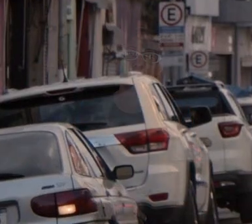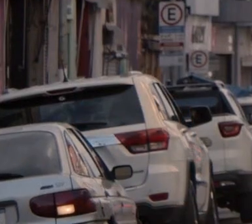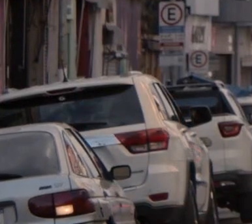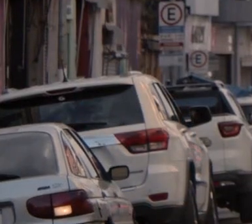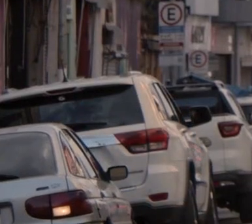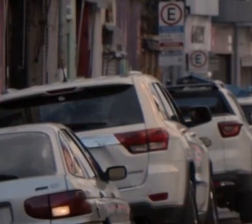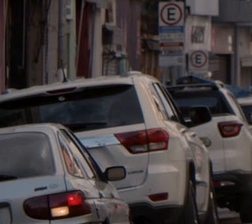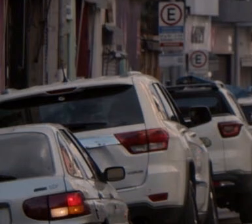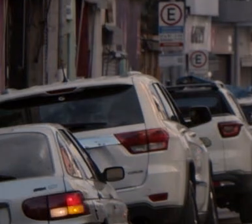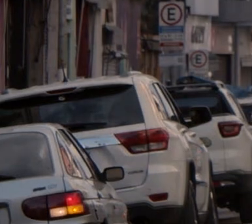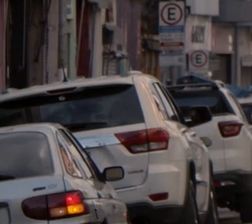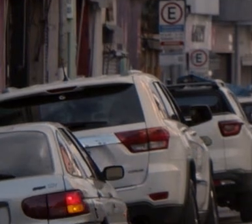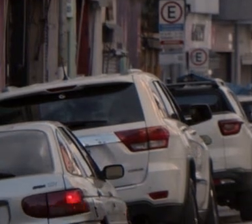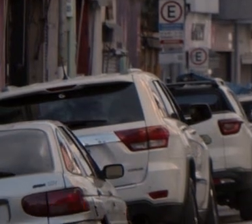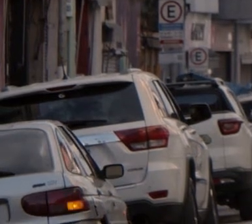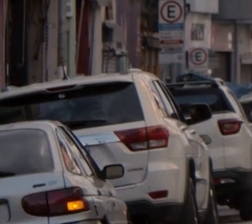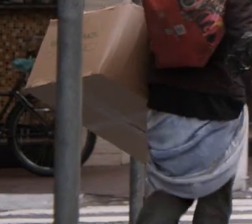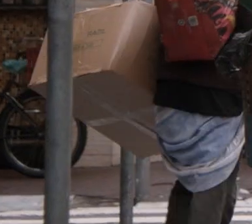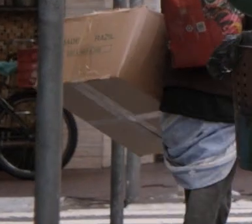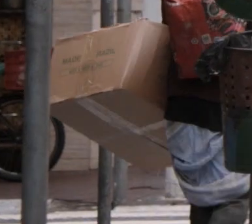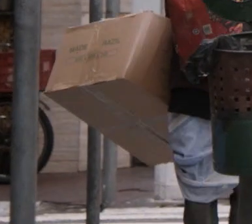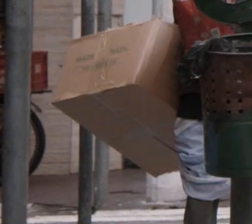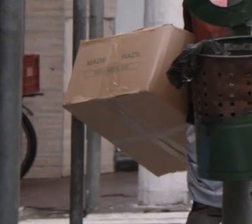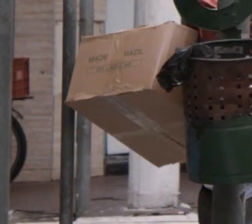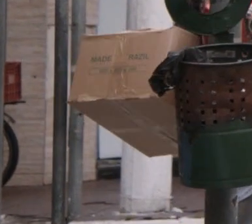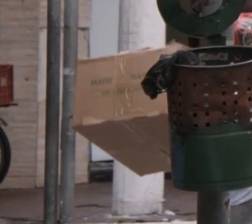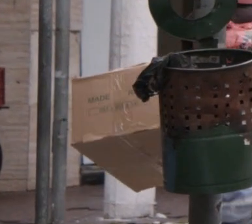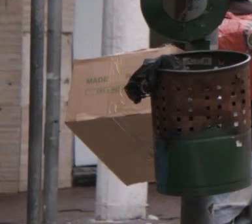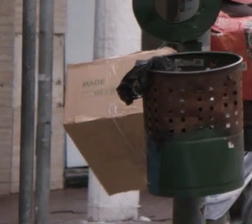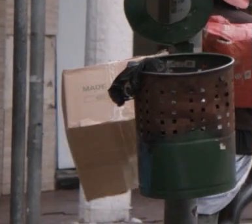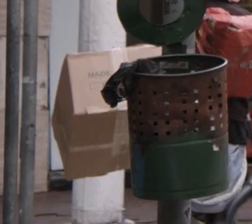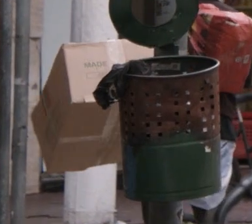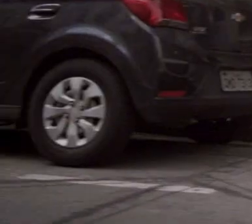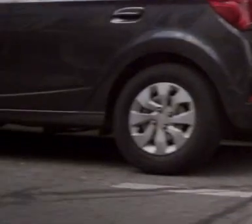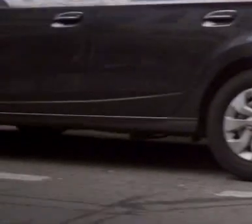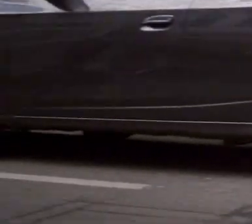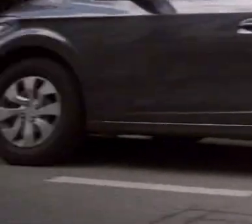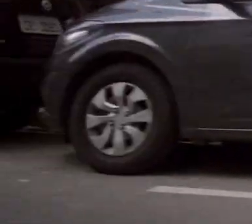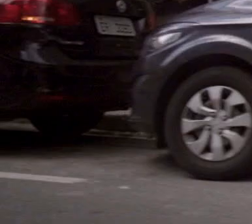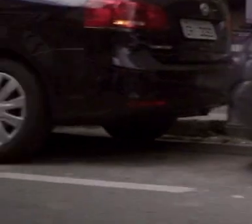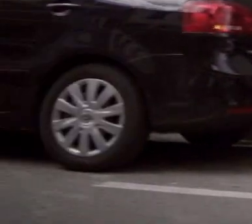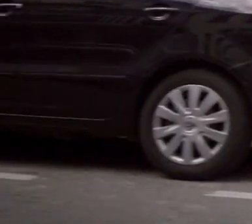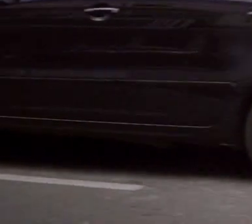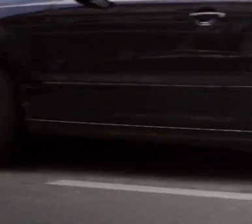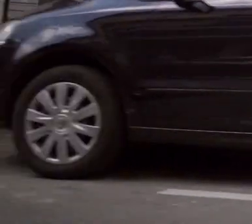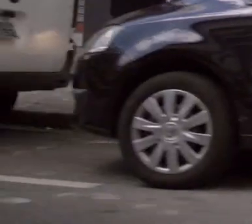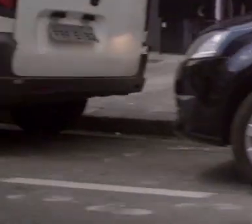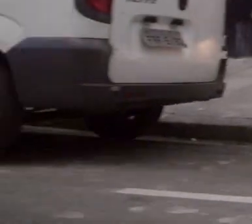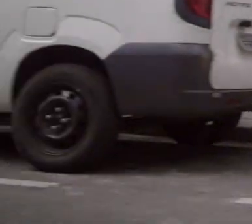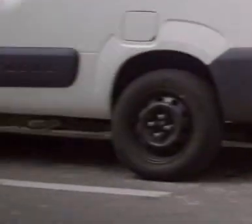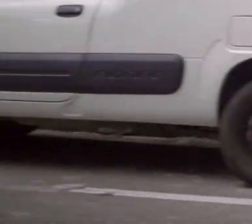desse documentário, uma nova unidade da BOK havia sido inaugurada na Liberdade. Rua movimentada com carros,